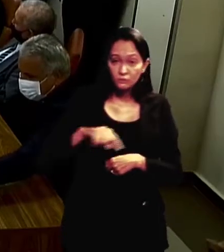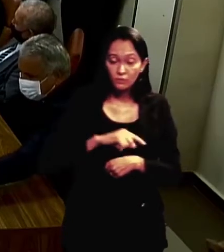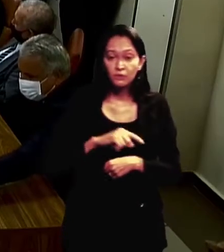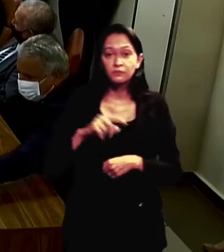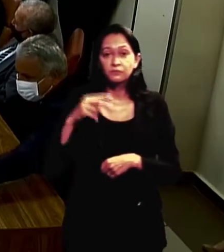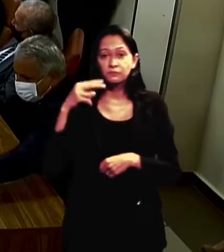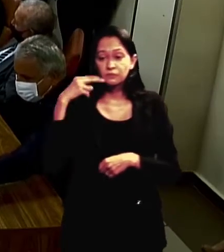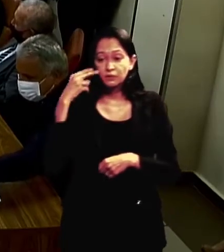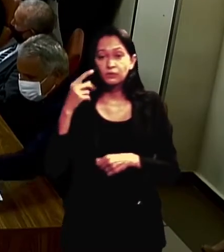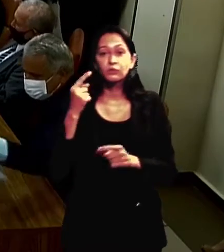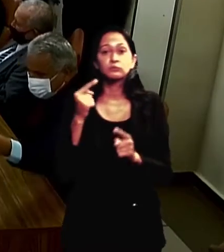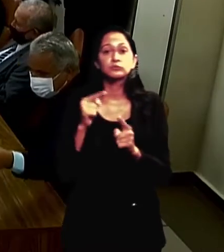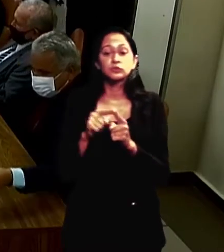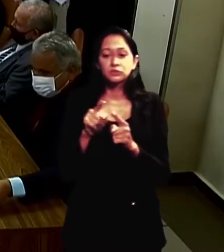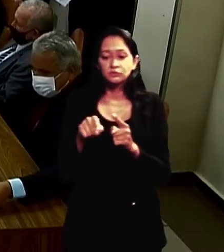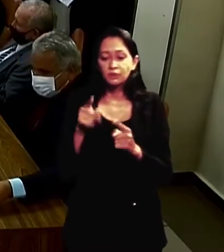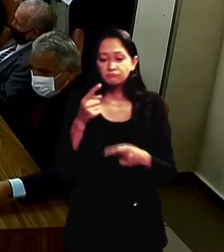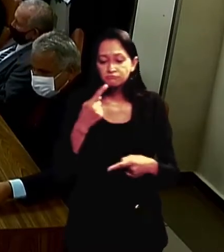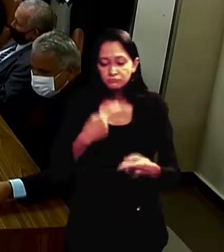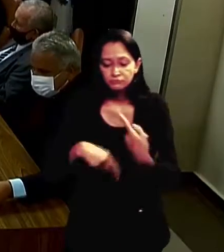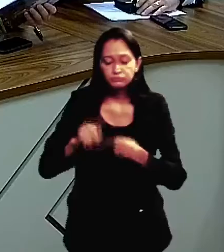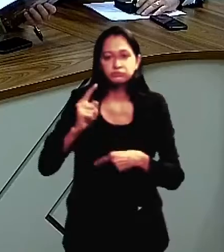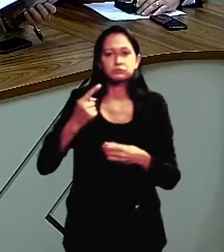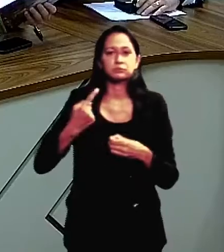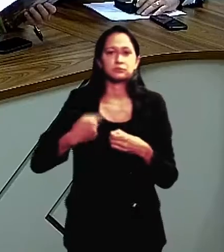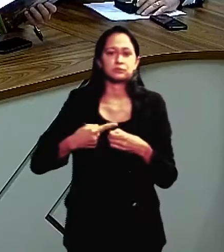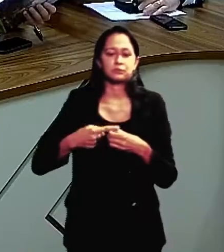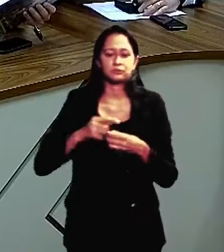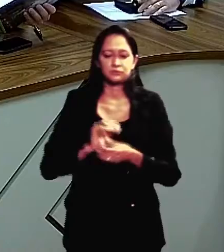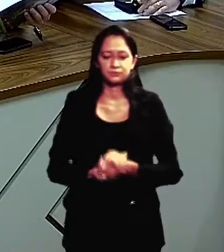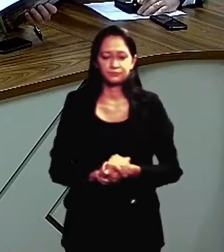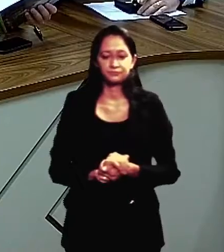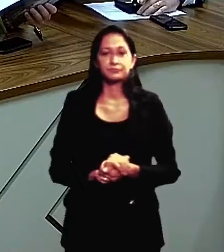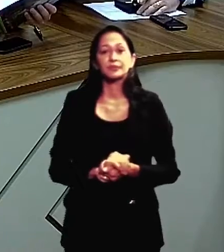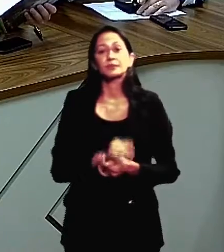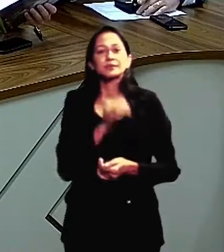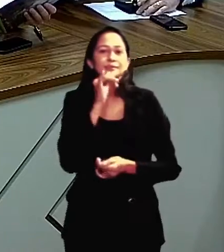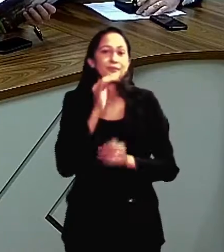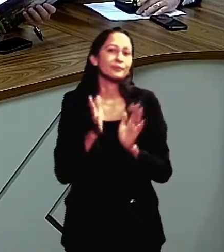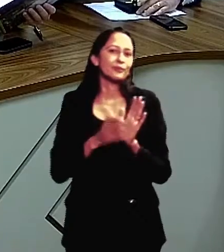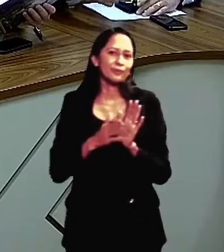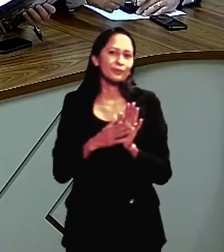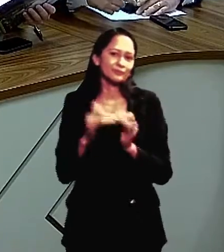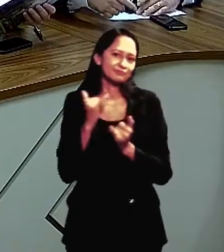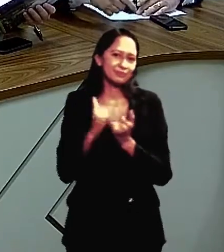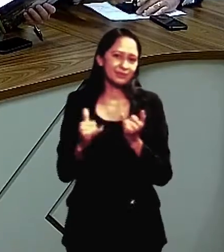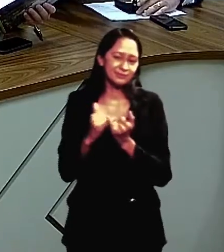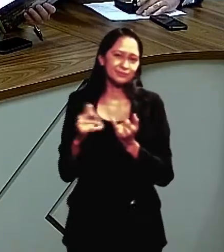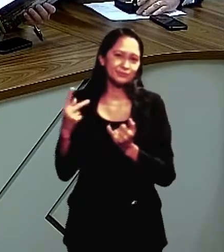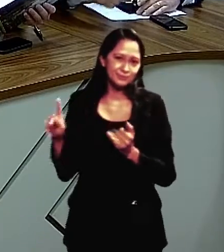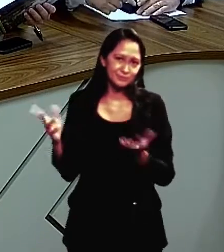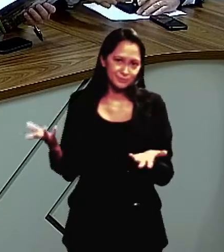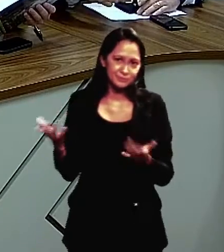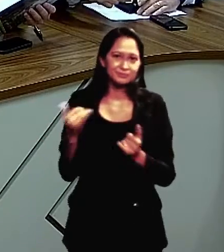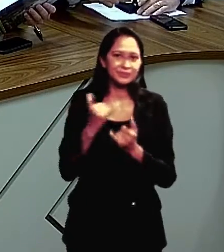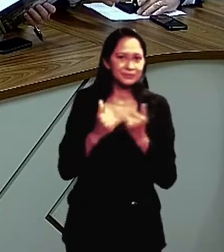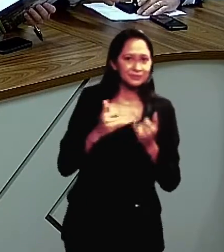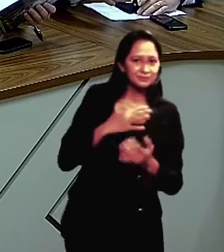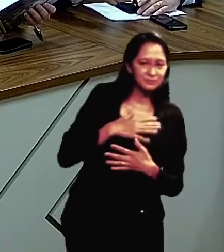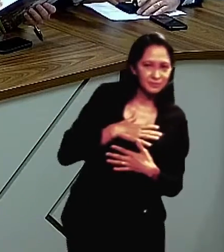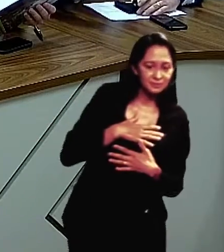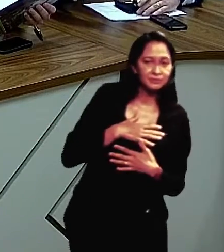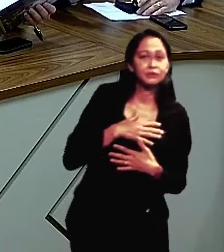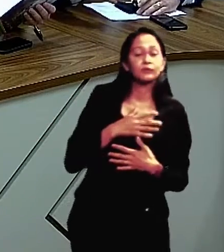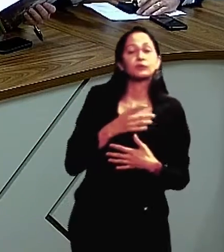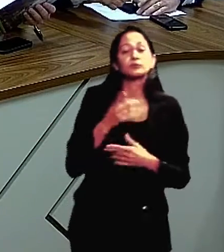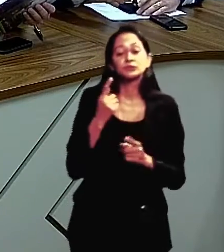aqui é proporcionar crescimento para a cidade através de ações como essa, ações com propositura,